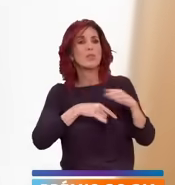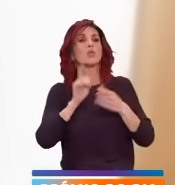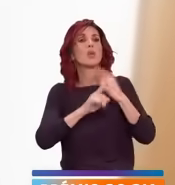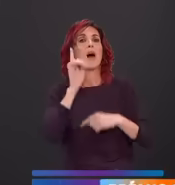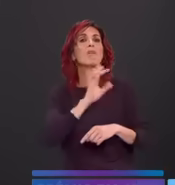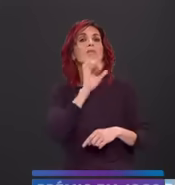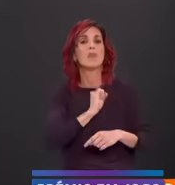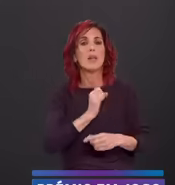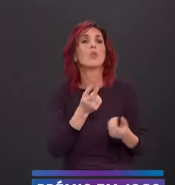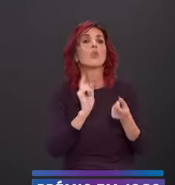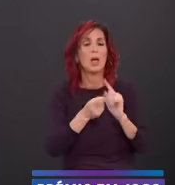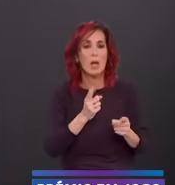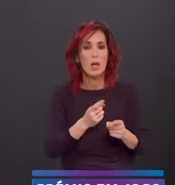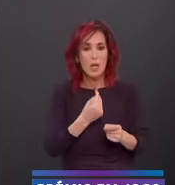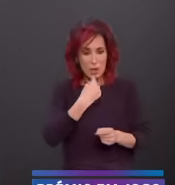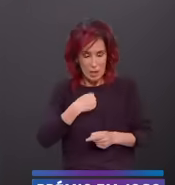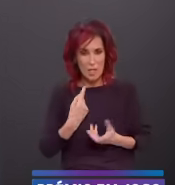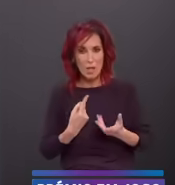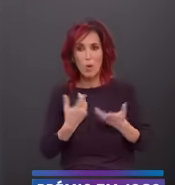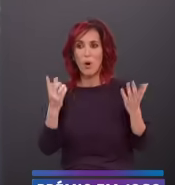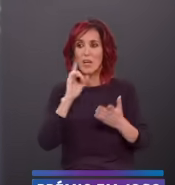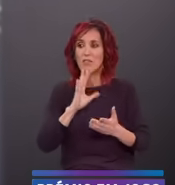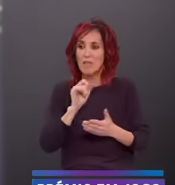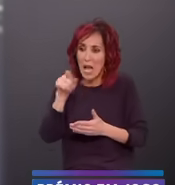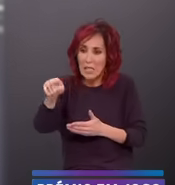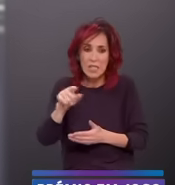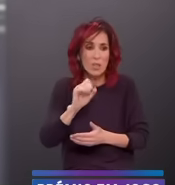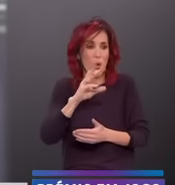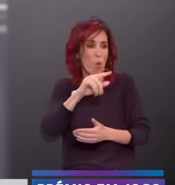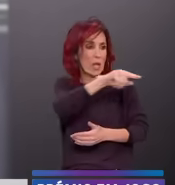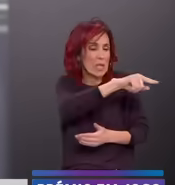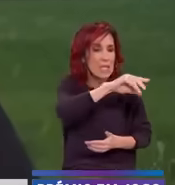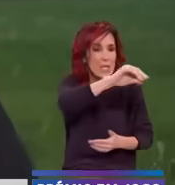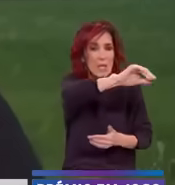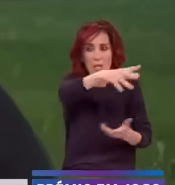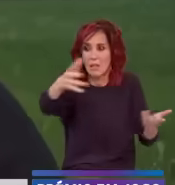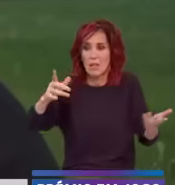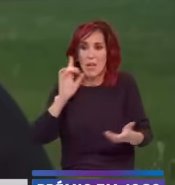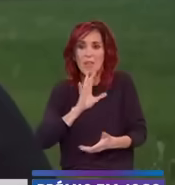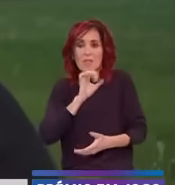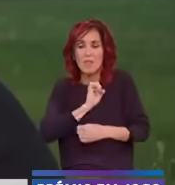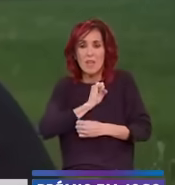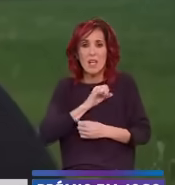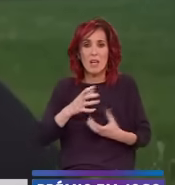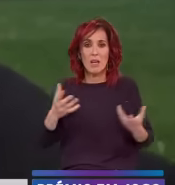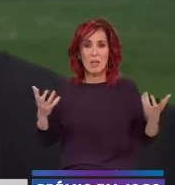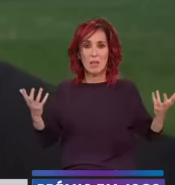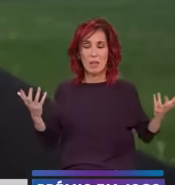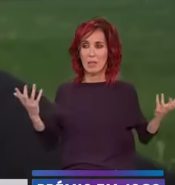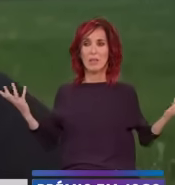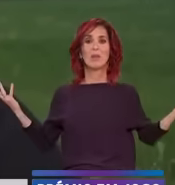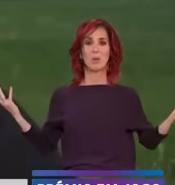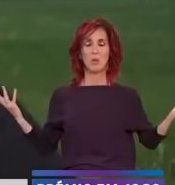filha. Ou, menos que me diga, olha, ela está ali, ou ela está lá, ou... Não é, ela tem a minha filha, não foi eu sido